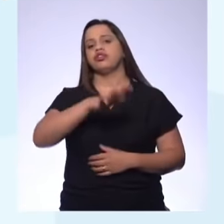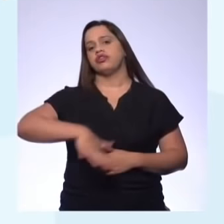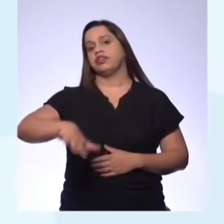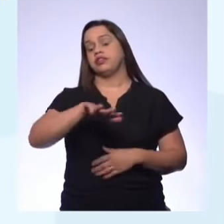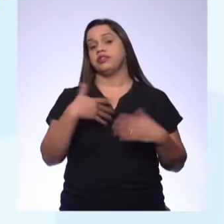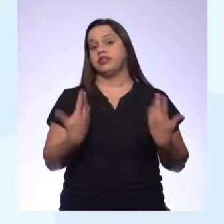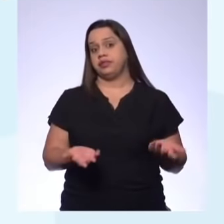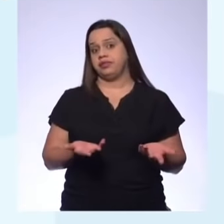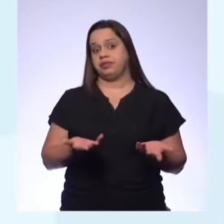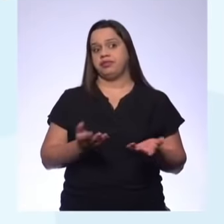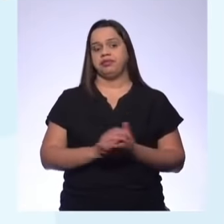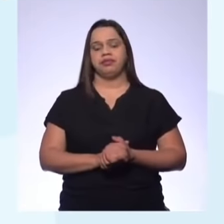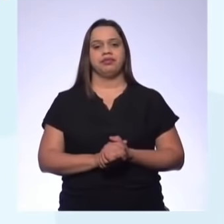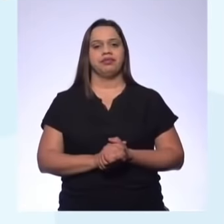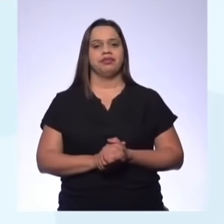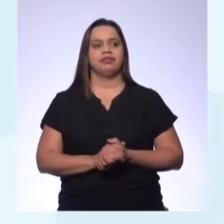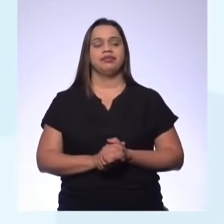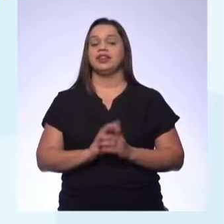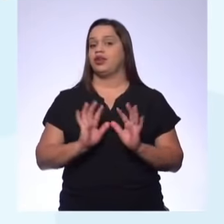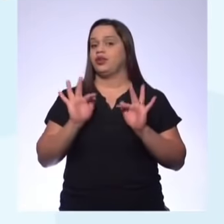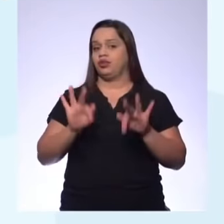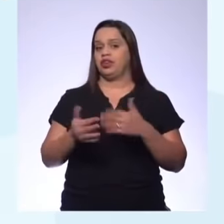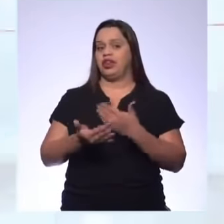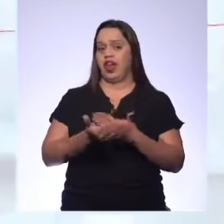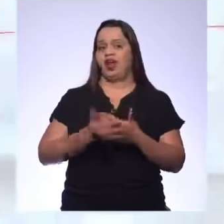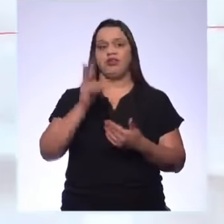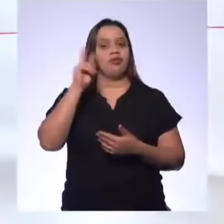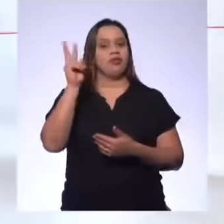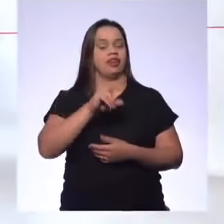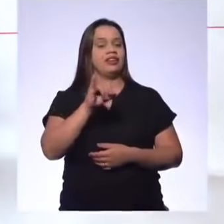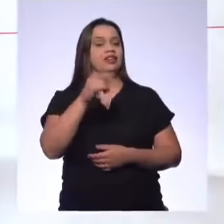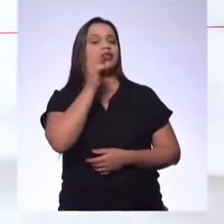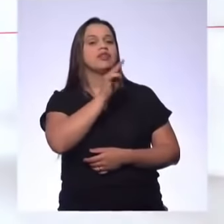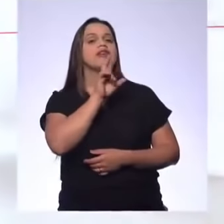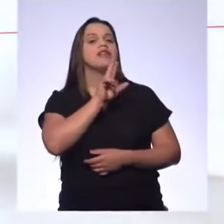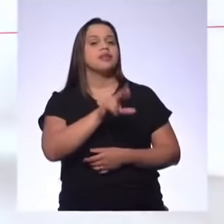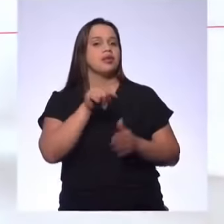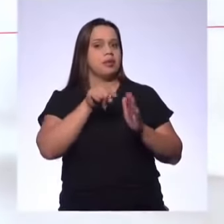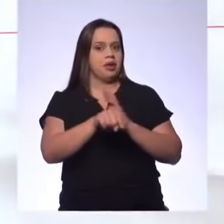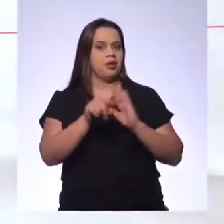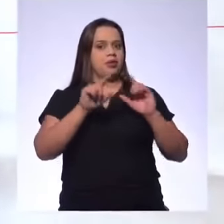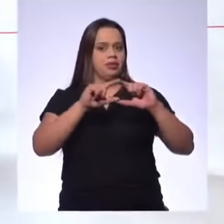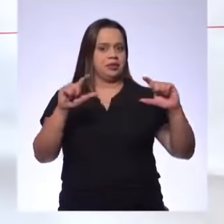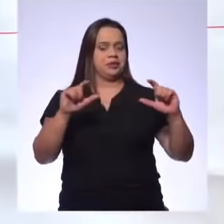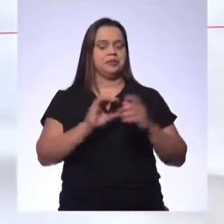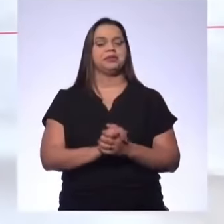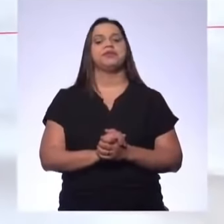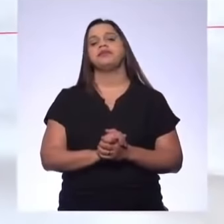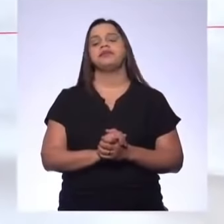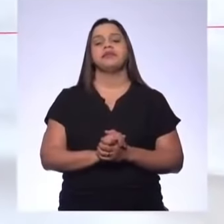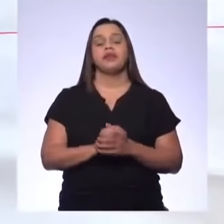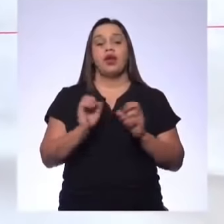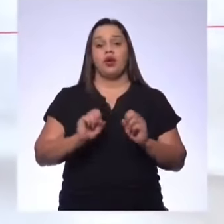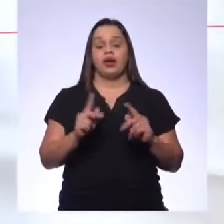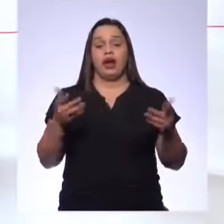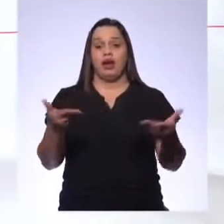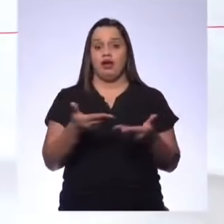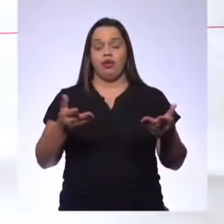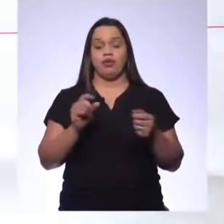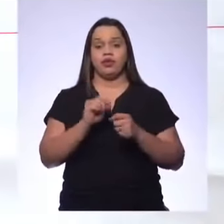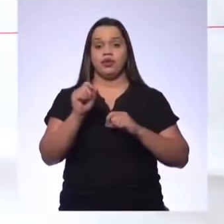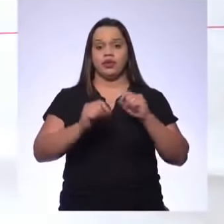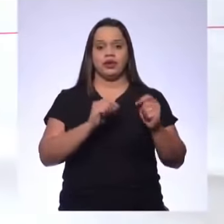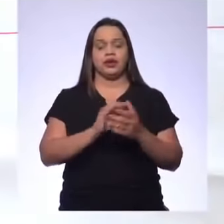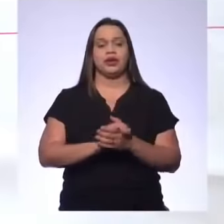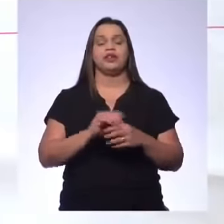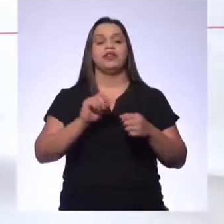diz povo Antônio no final da aula nós vamos ver se a gente consegue responder essa pergunta né Tá certo então agora nós vamos